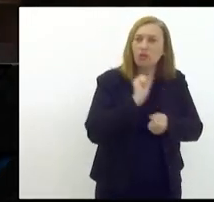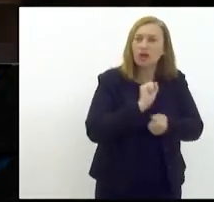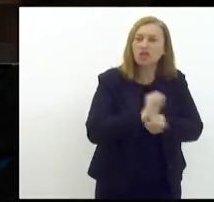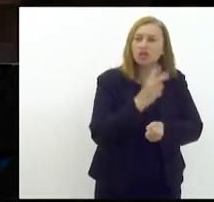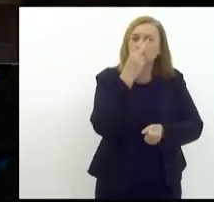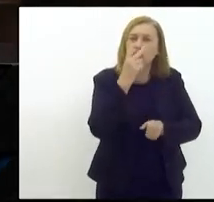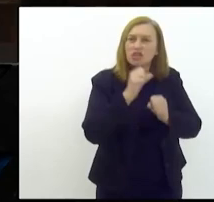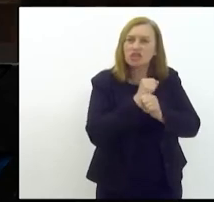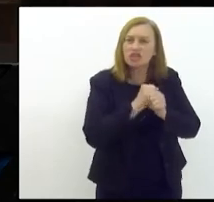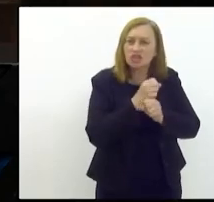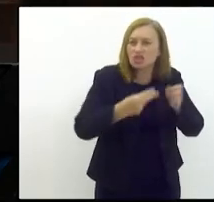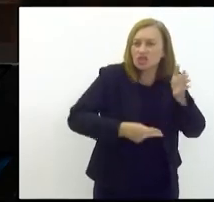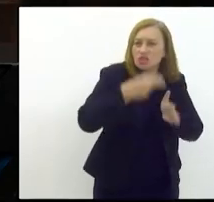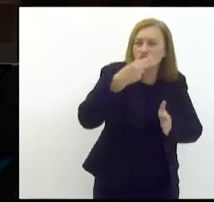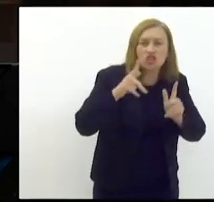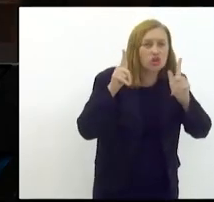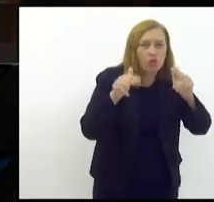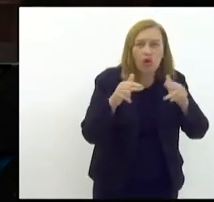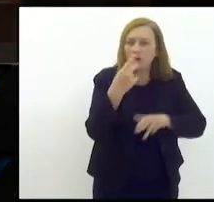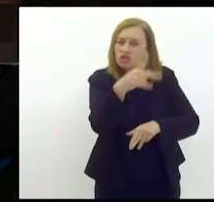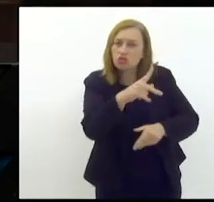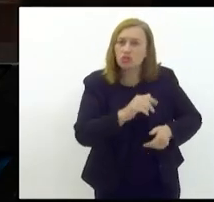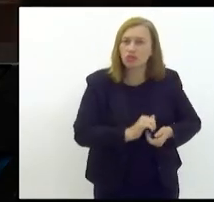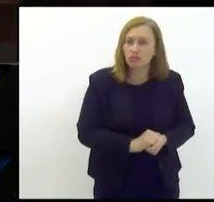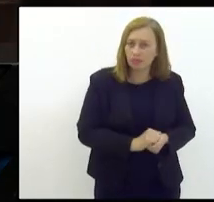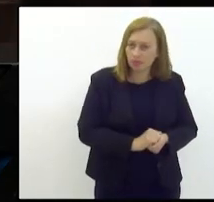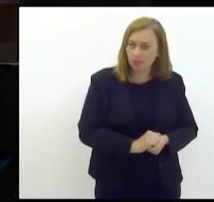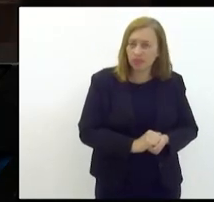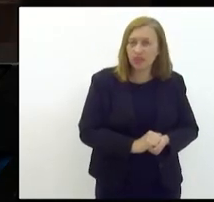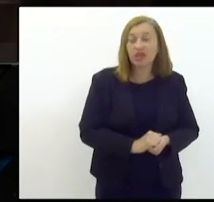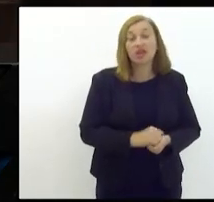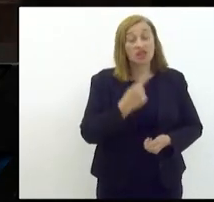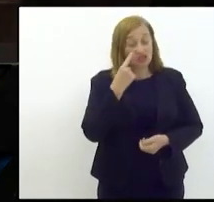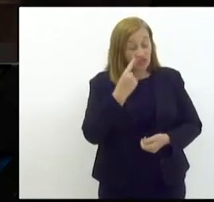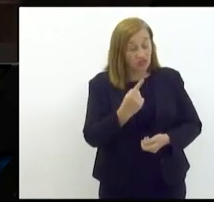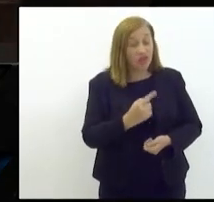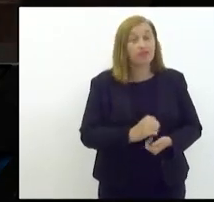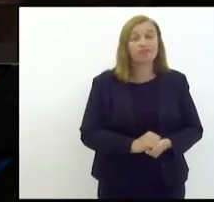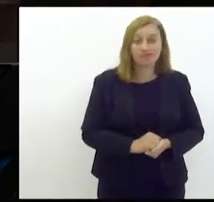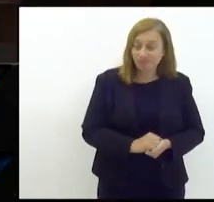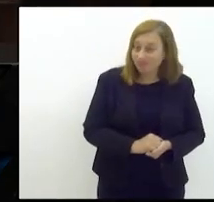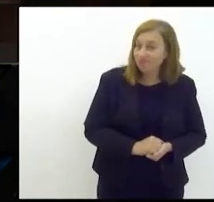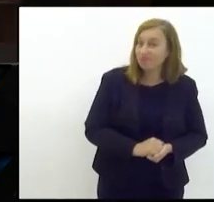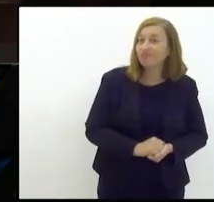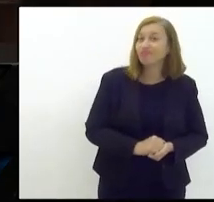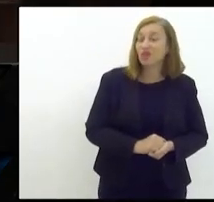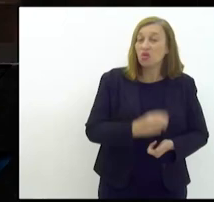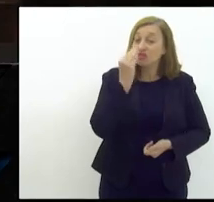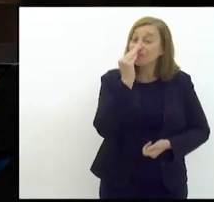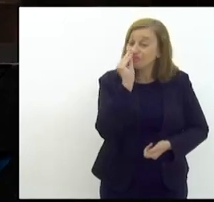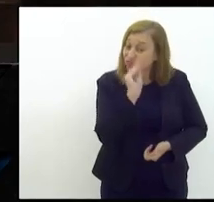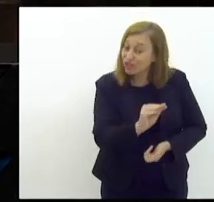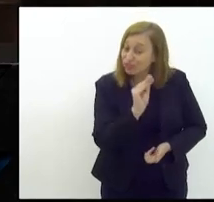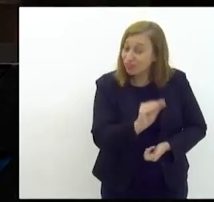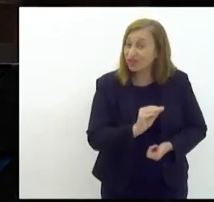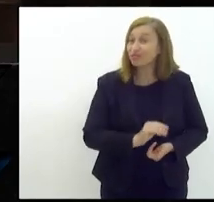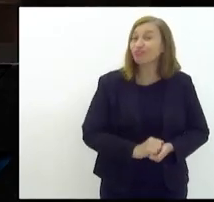pela mesma cirurgia e a gente se depara com esse descaso